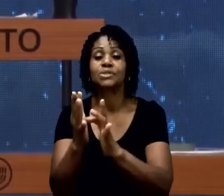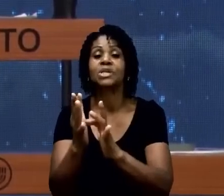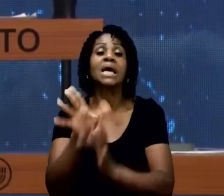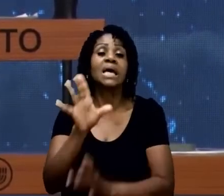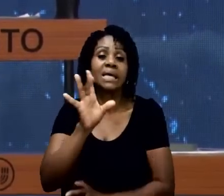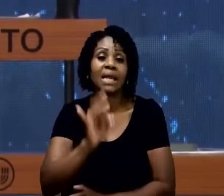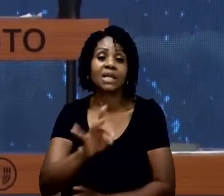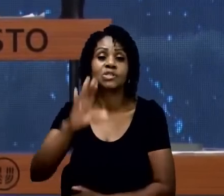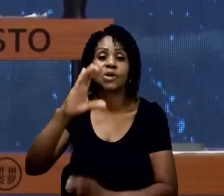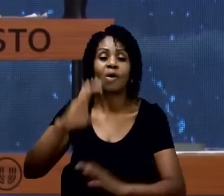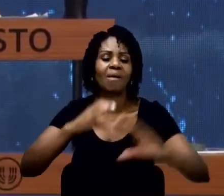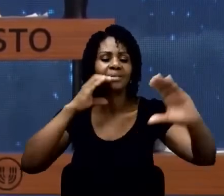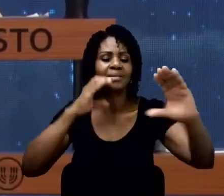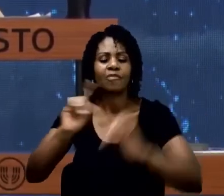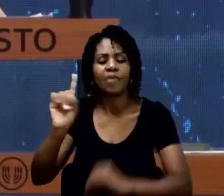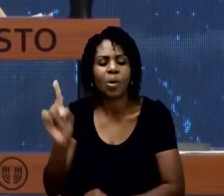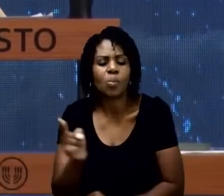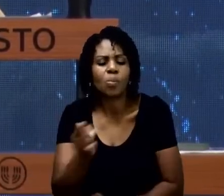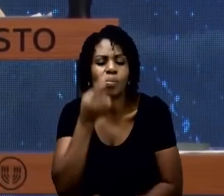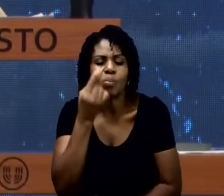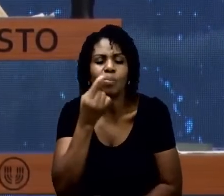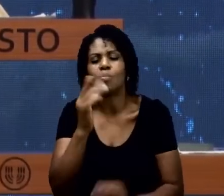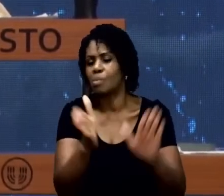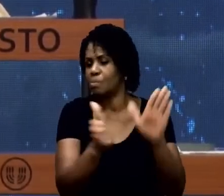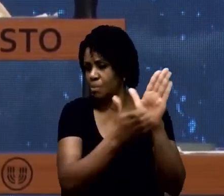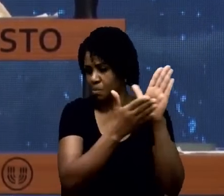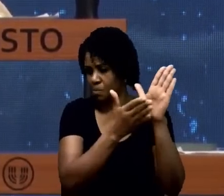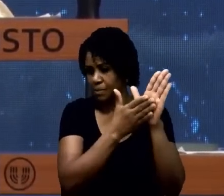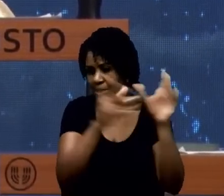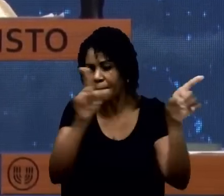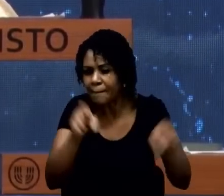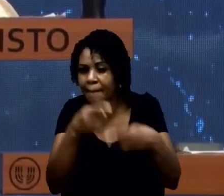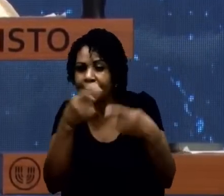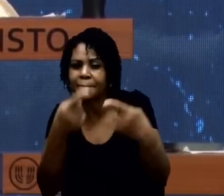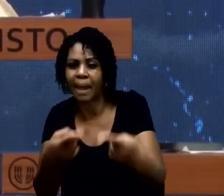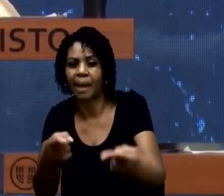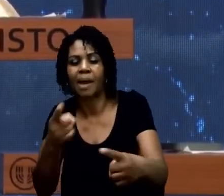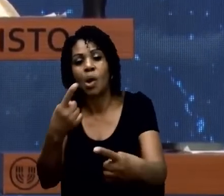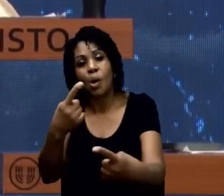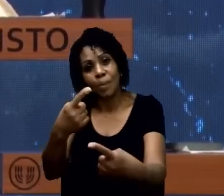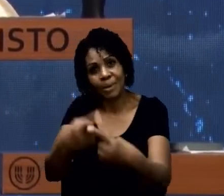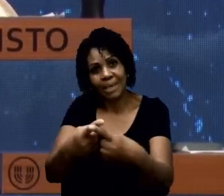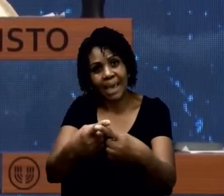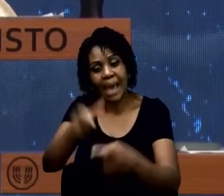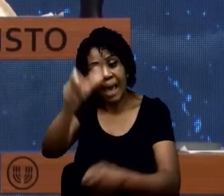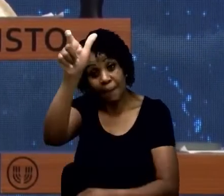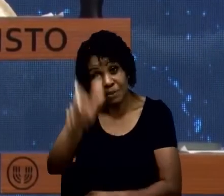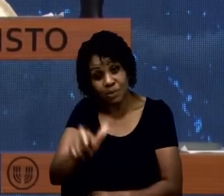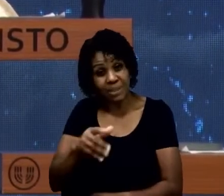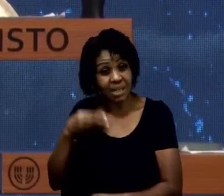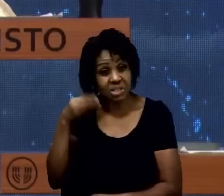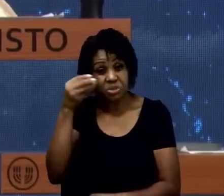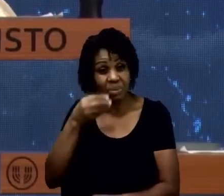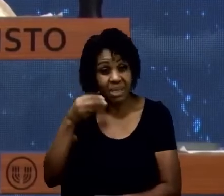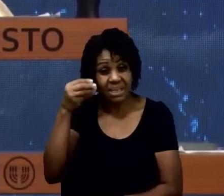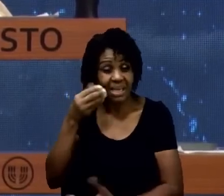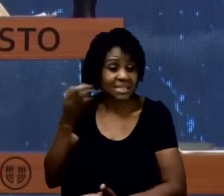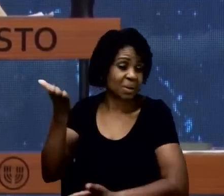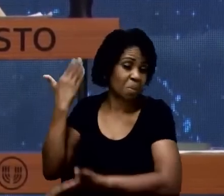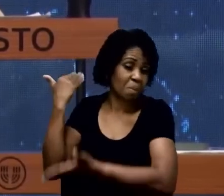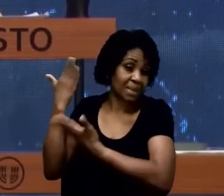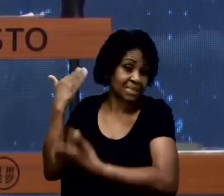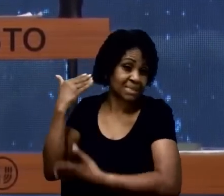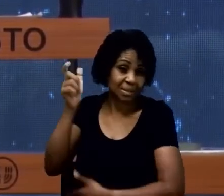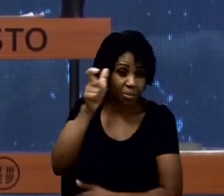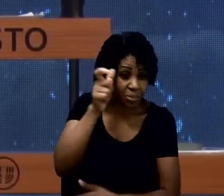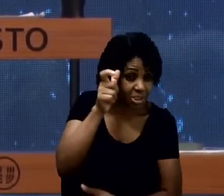só cantava essa música. E eu entendi porque ela cantava essa música. Porque quem tem muita experiência com as trevas. Quer mais é Deus. Ela só